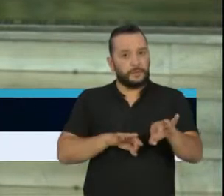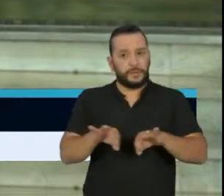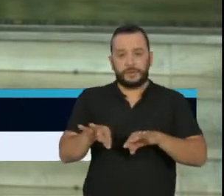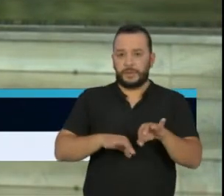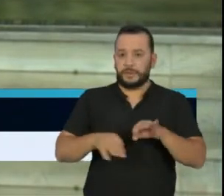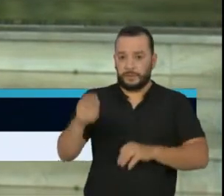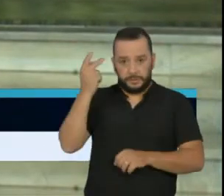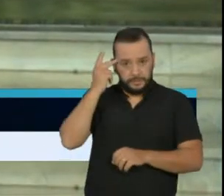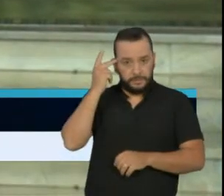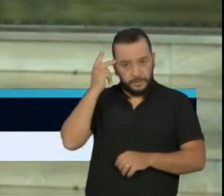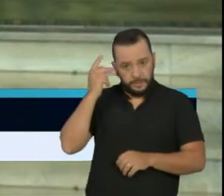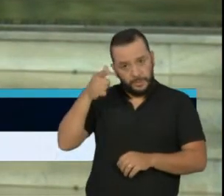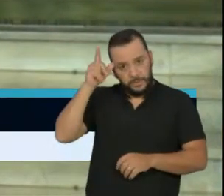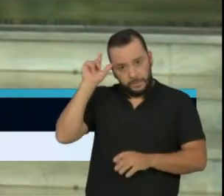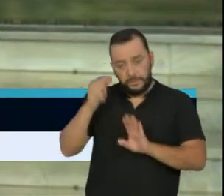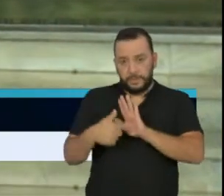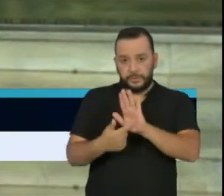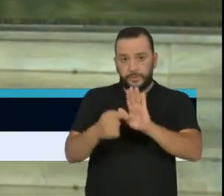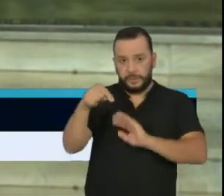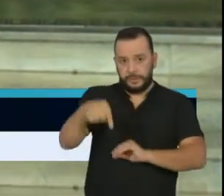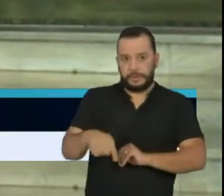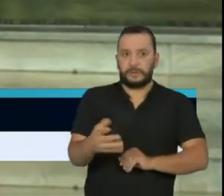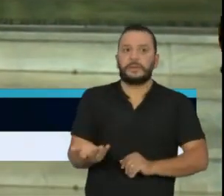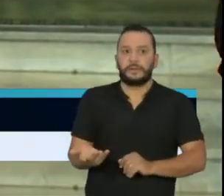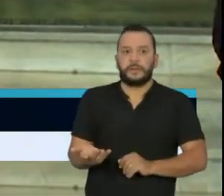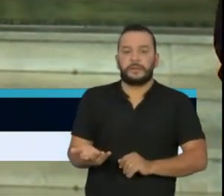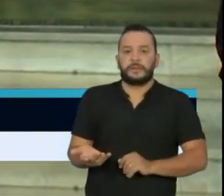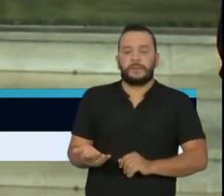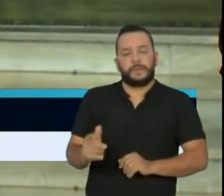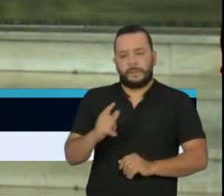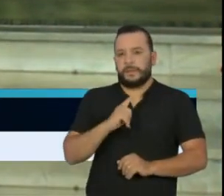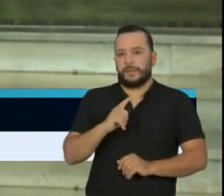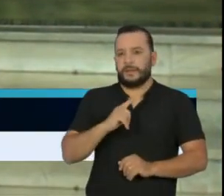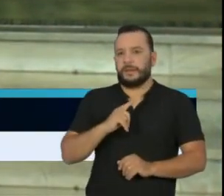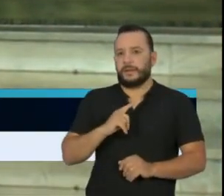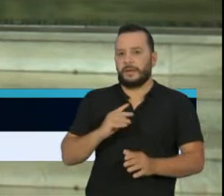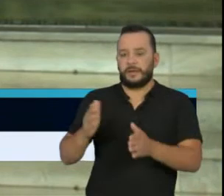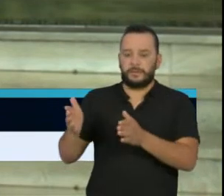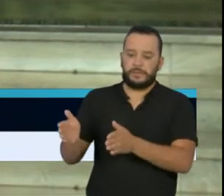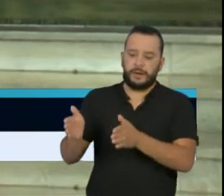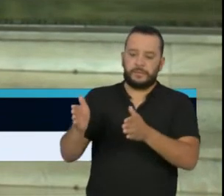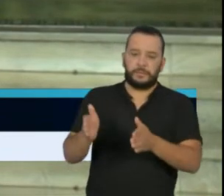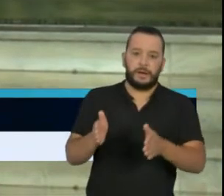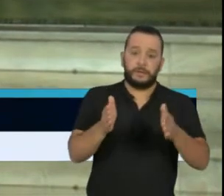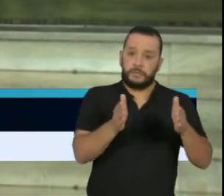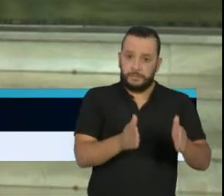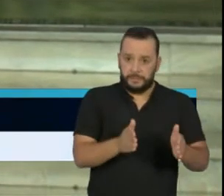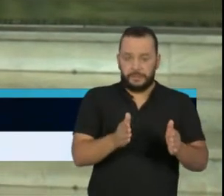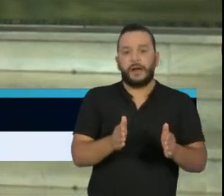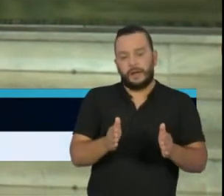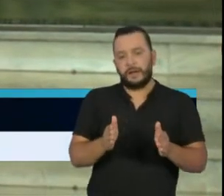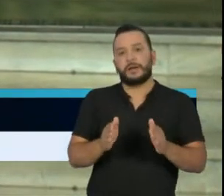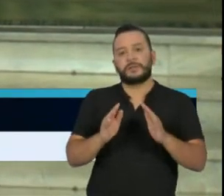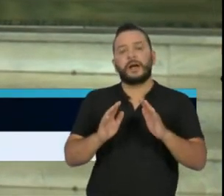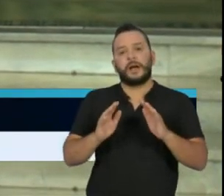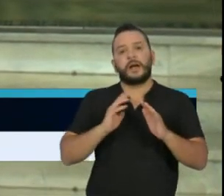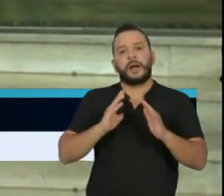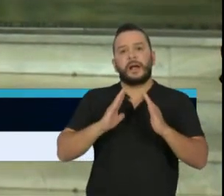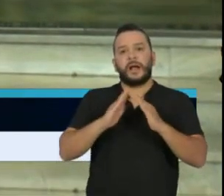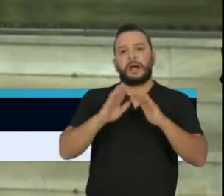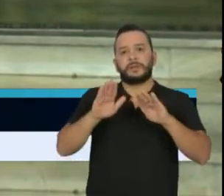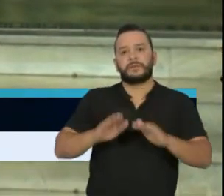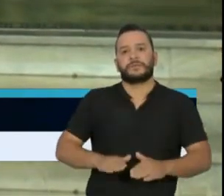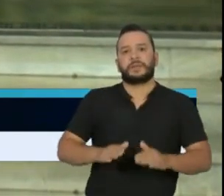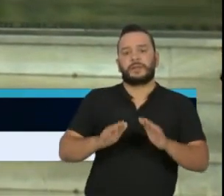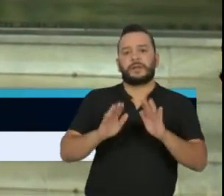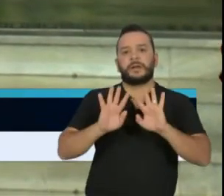apresentamos ontem aqui e que estabelece uma nova etapa ao término desta quarentena, que se